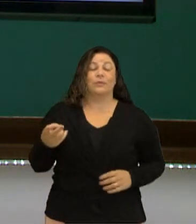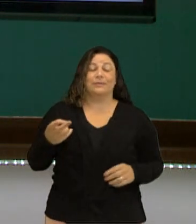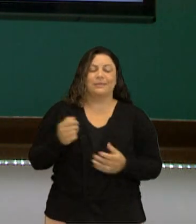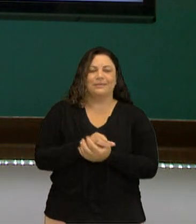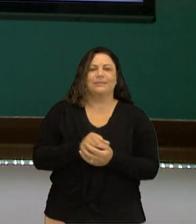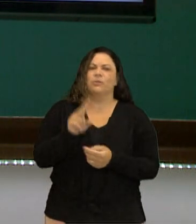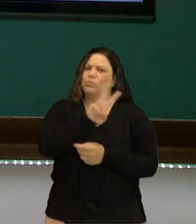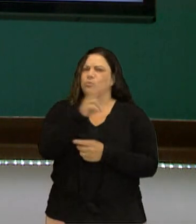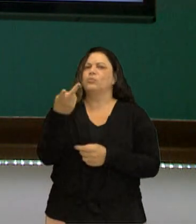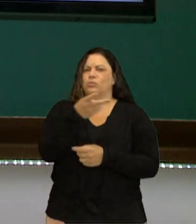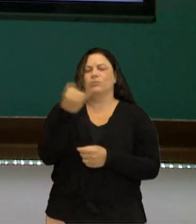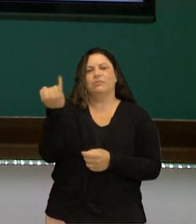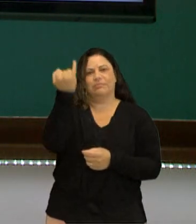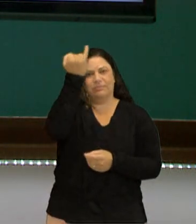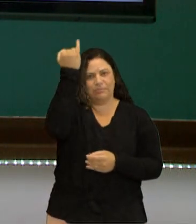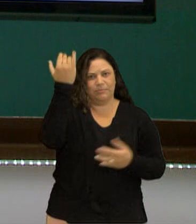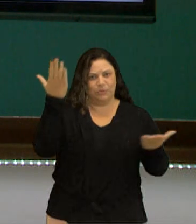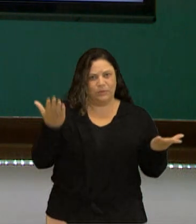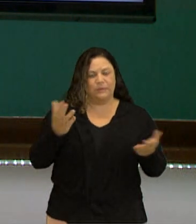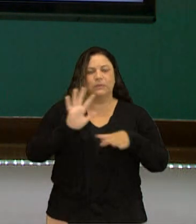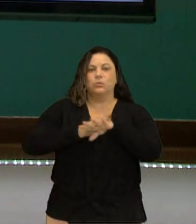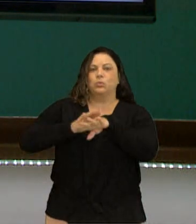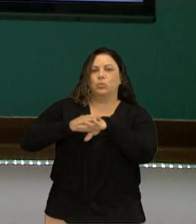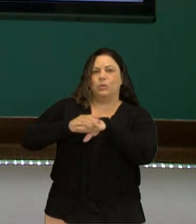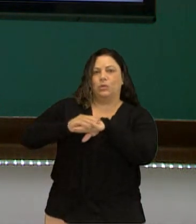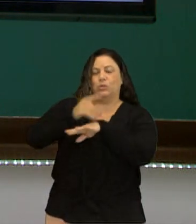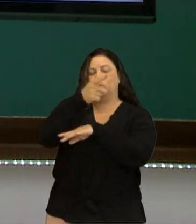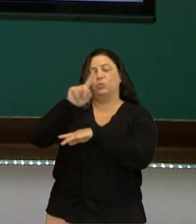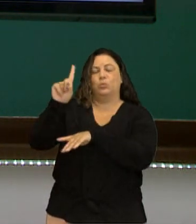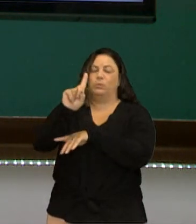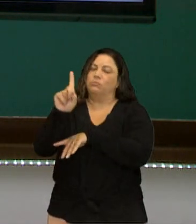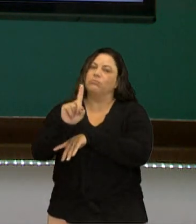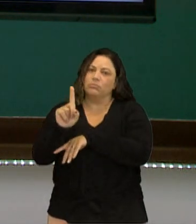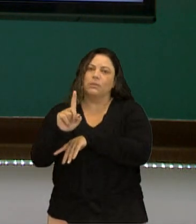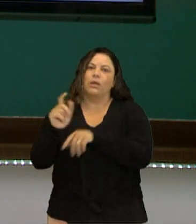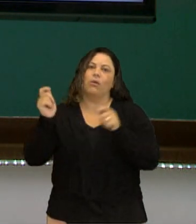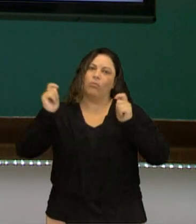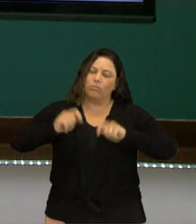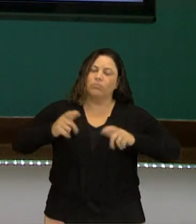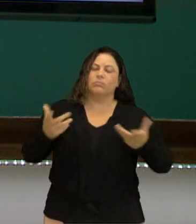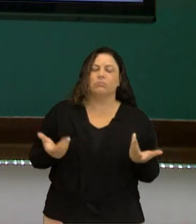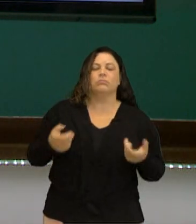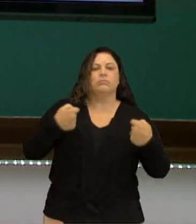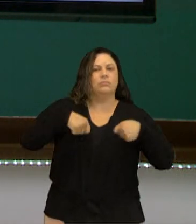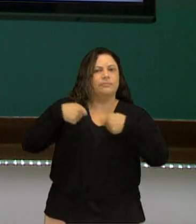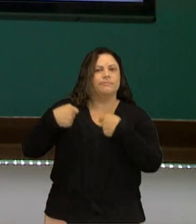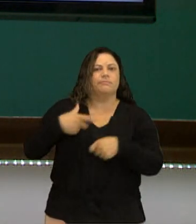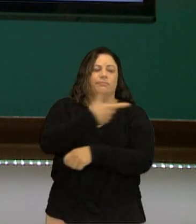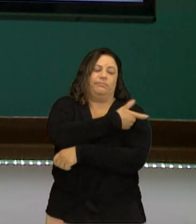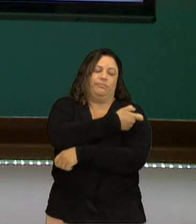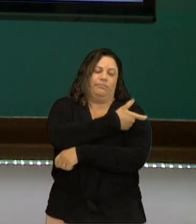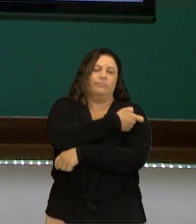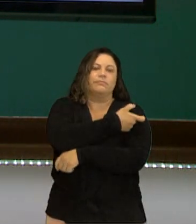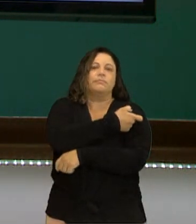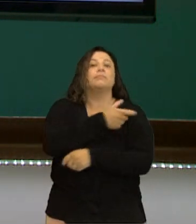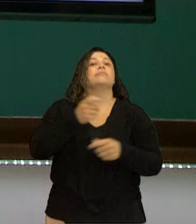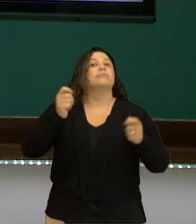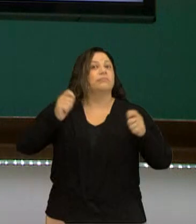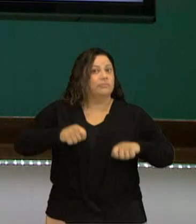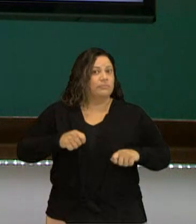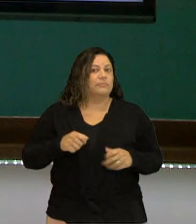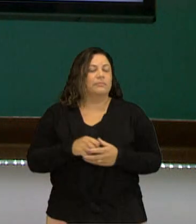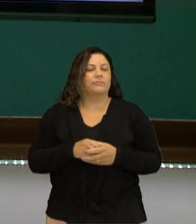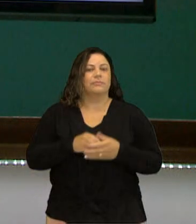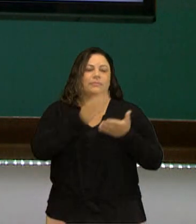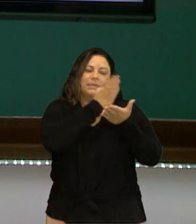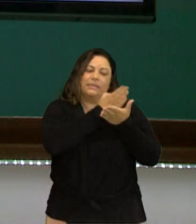são importantes. Estando doente ou não, na necessidade, precisamos tomar as vacinas que são